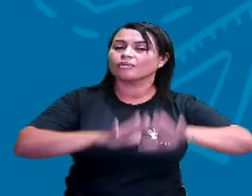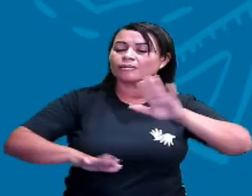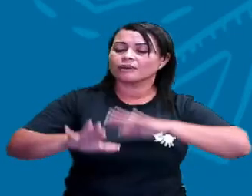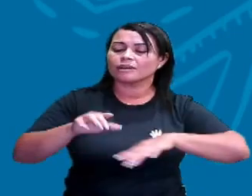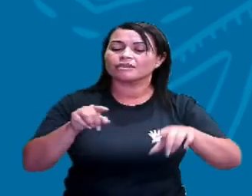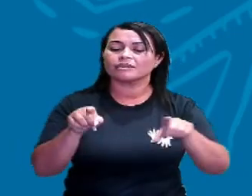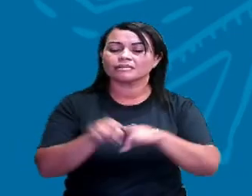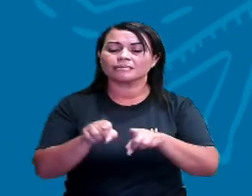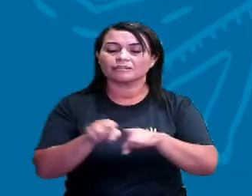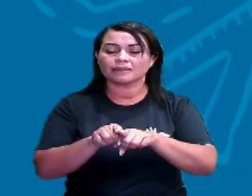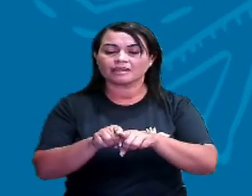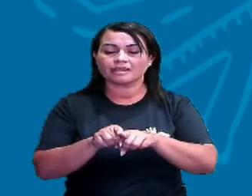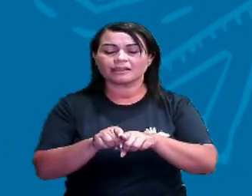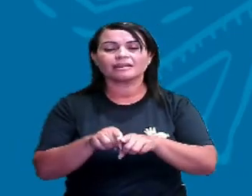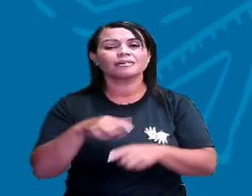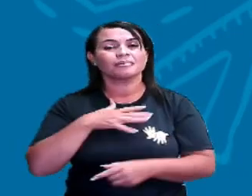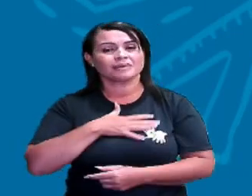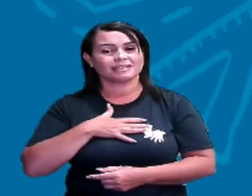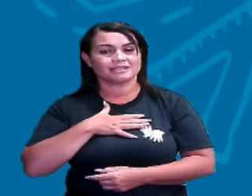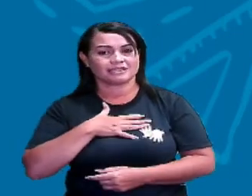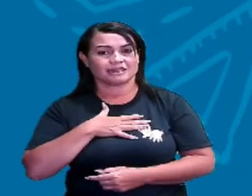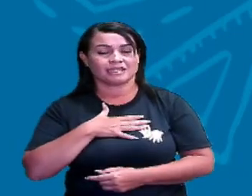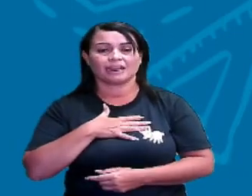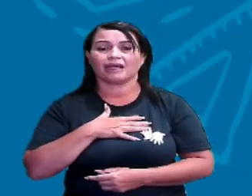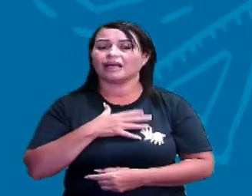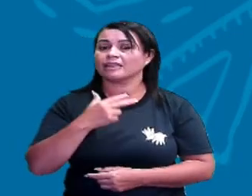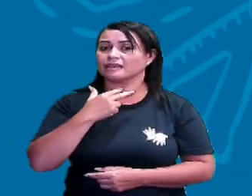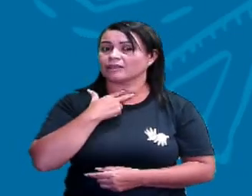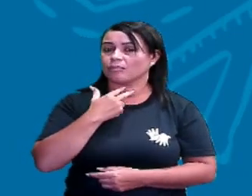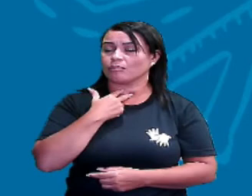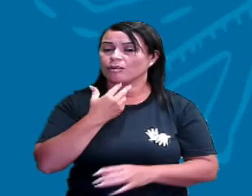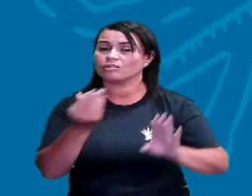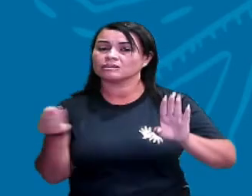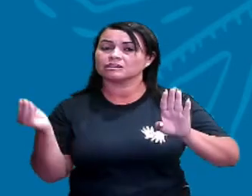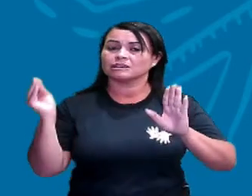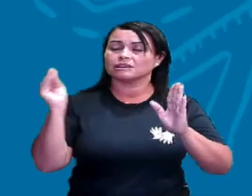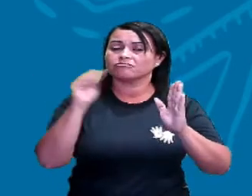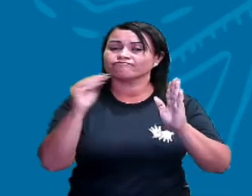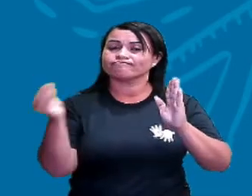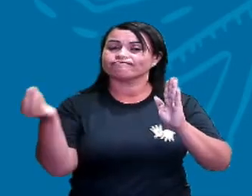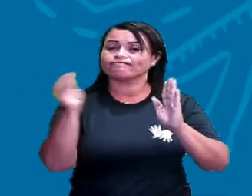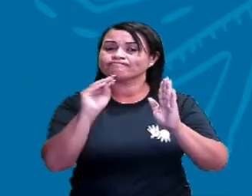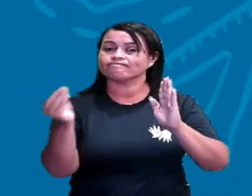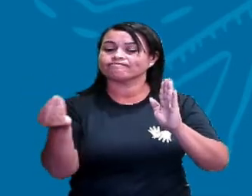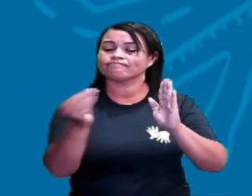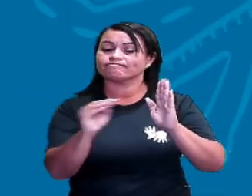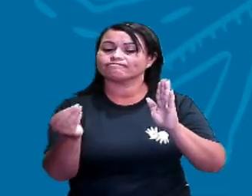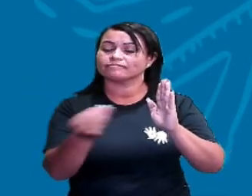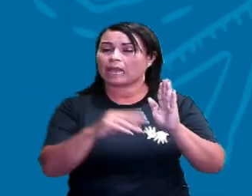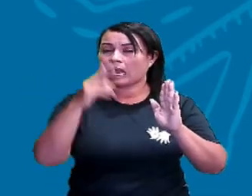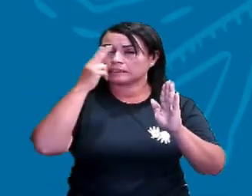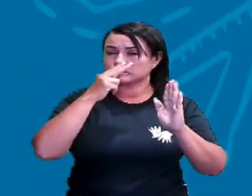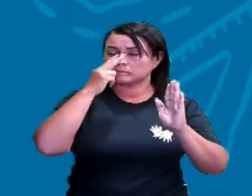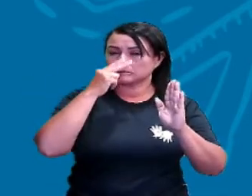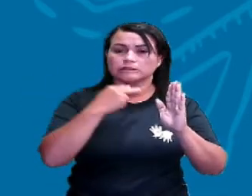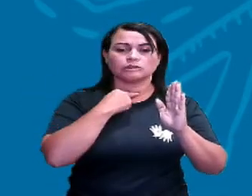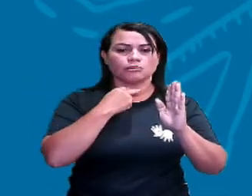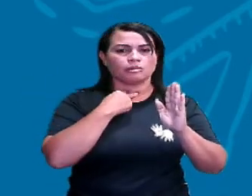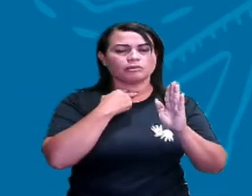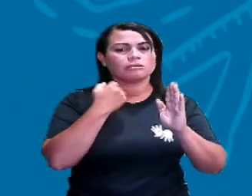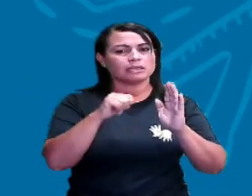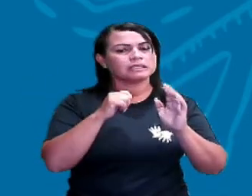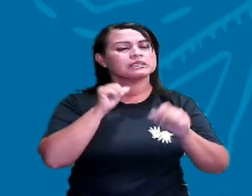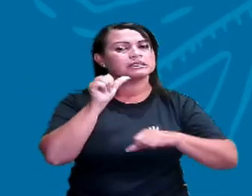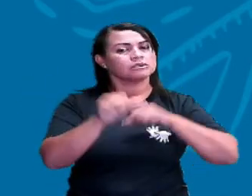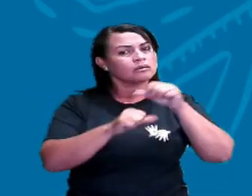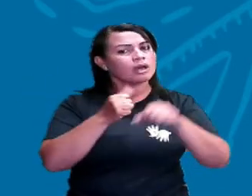prazenteira e que rime com supetão. Não pode colocar as mesmas palavras do poema. Tem que